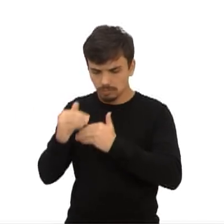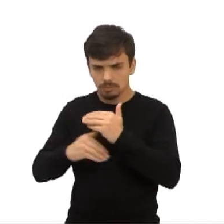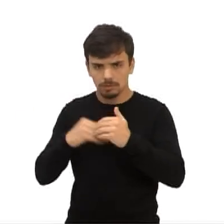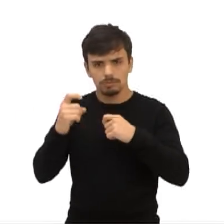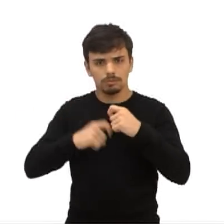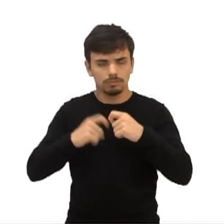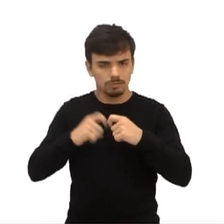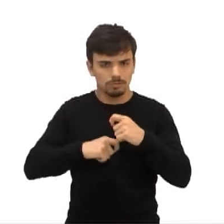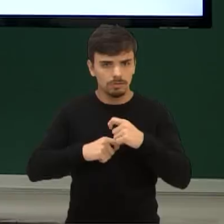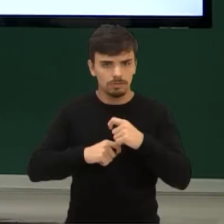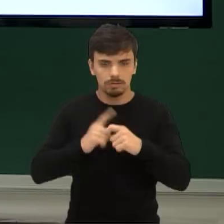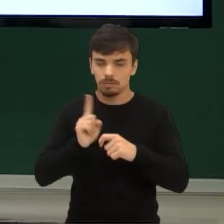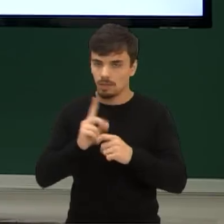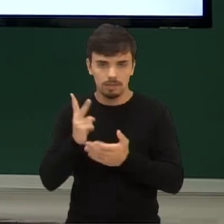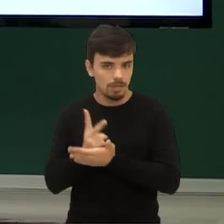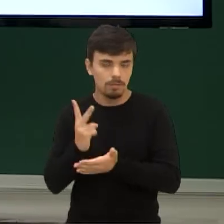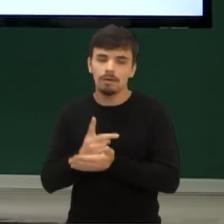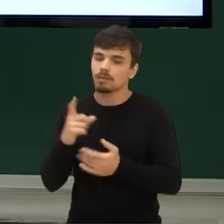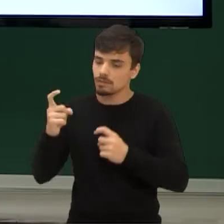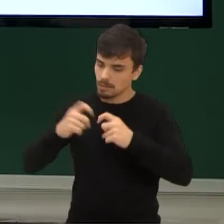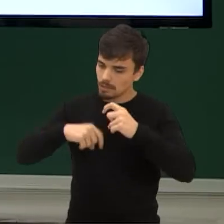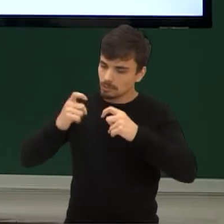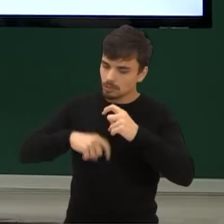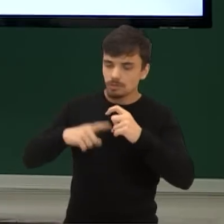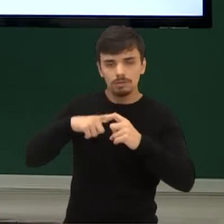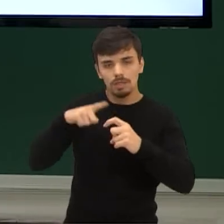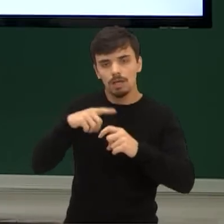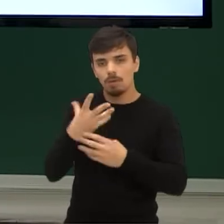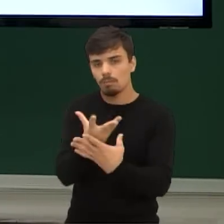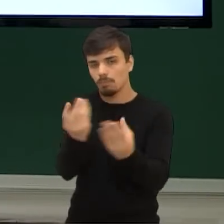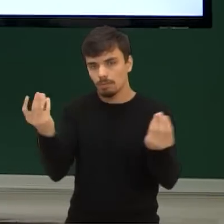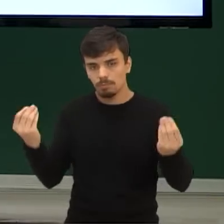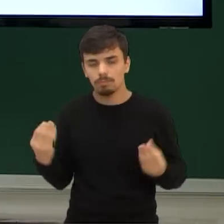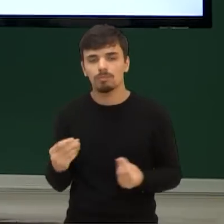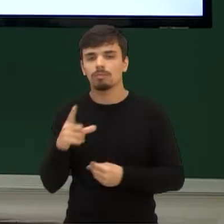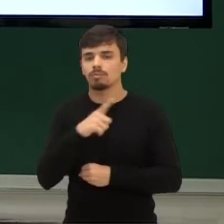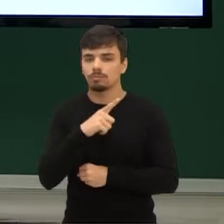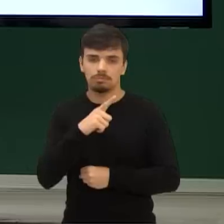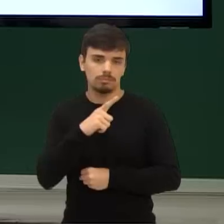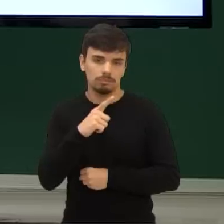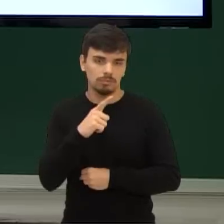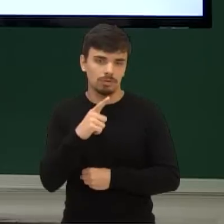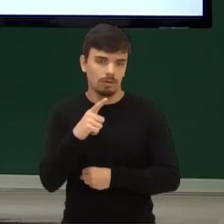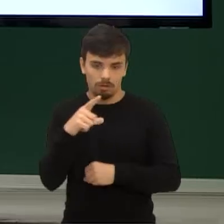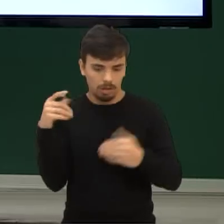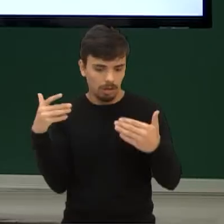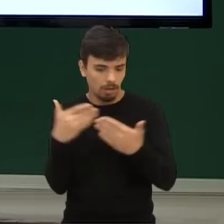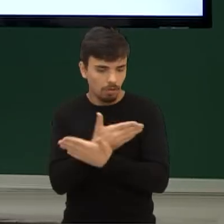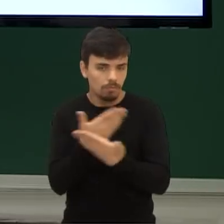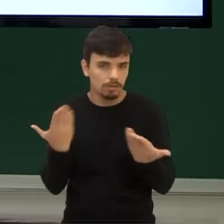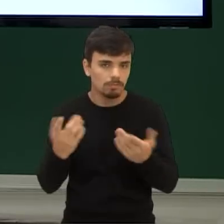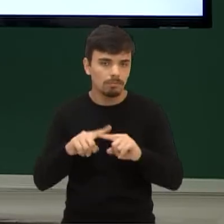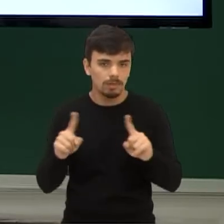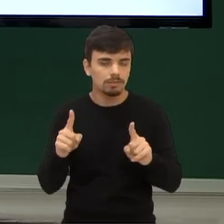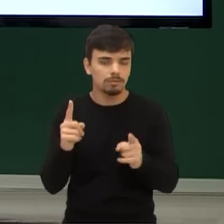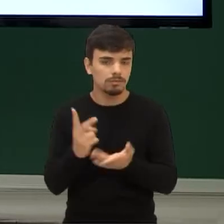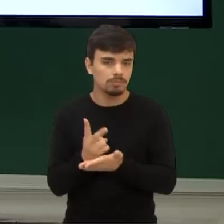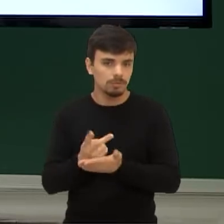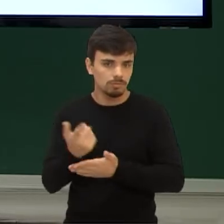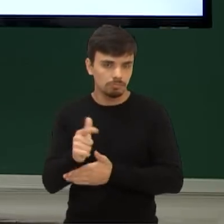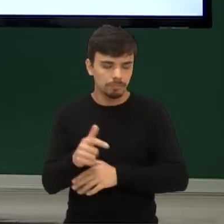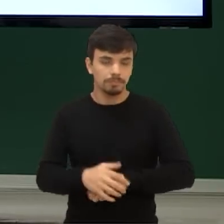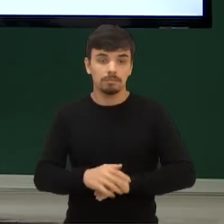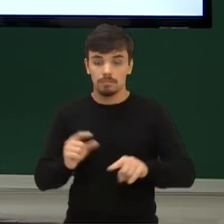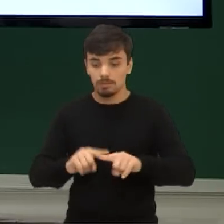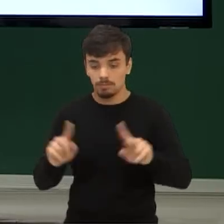nem sempre tem sexo, tá? Muita gente confunde, mas nem sempre tem o ato sexual. Mas na espécie